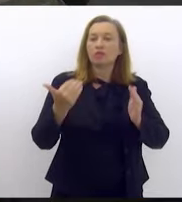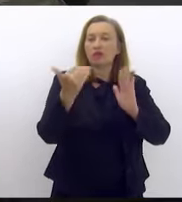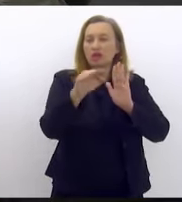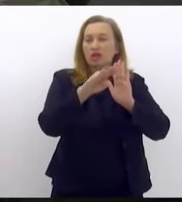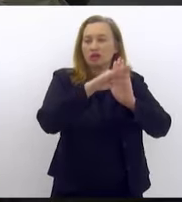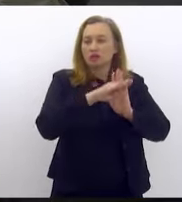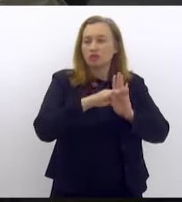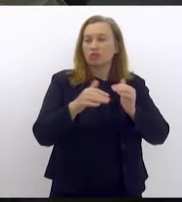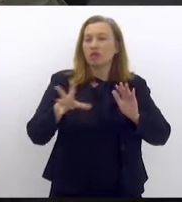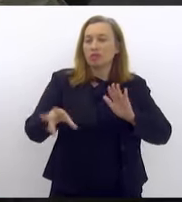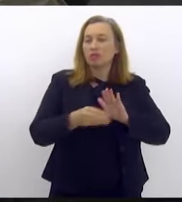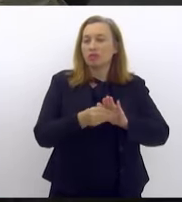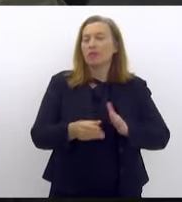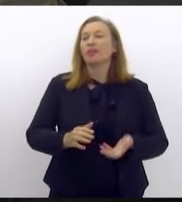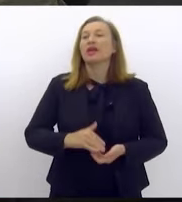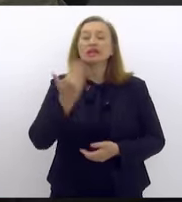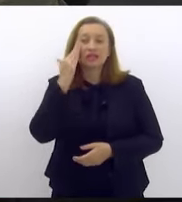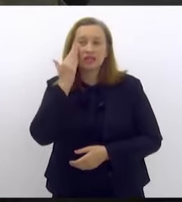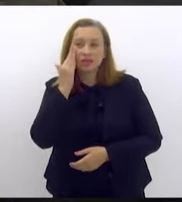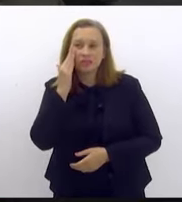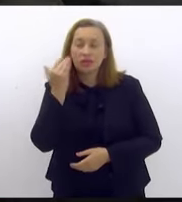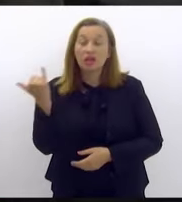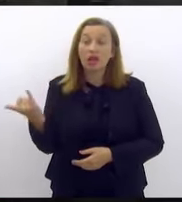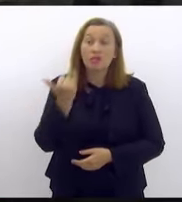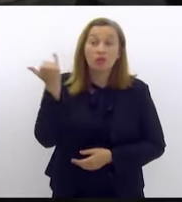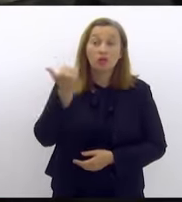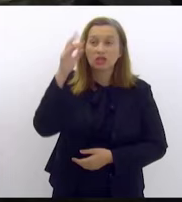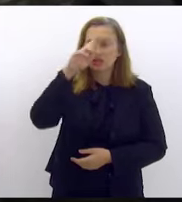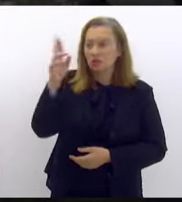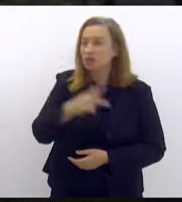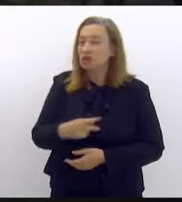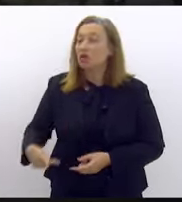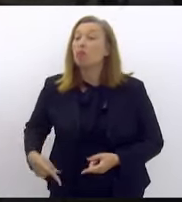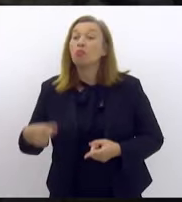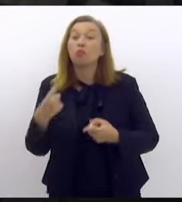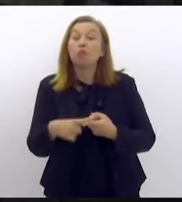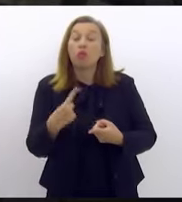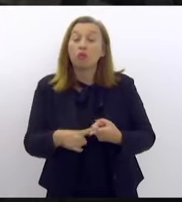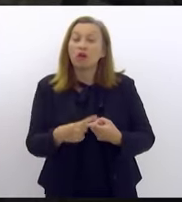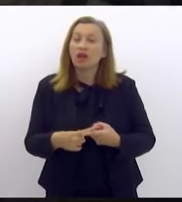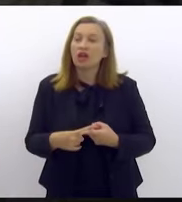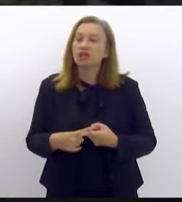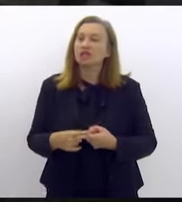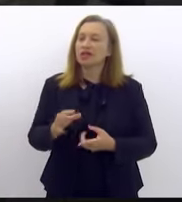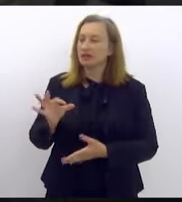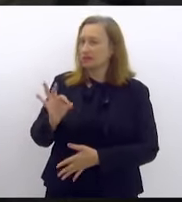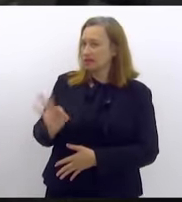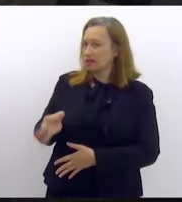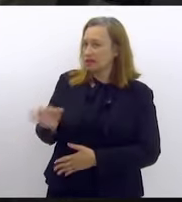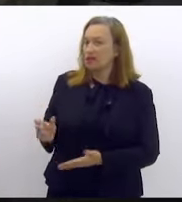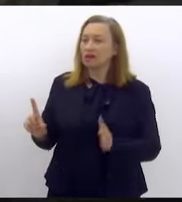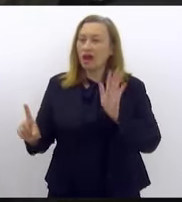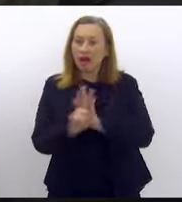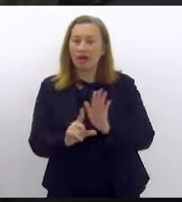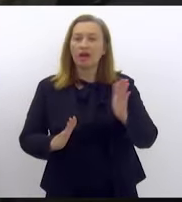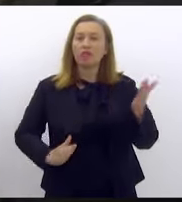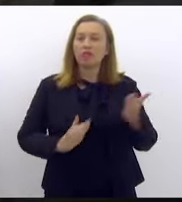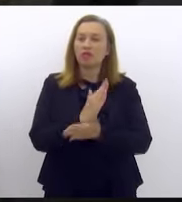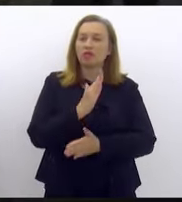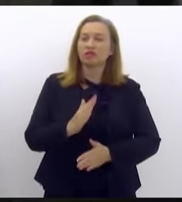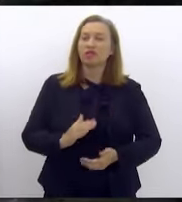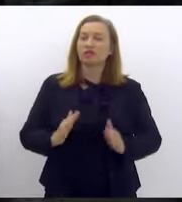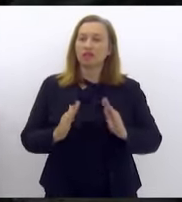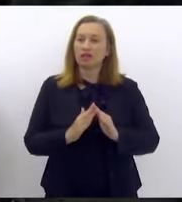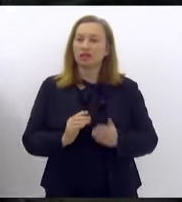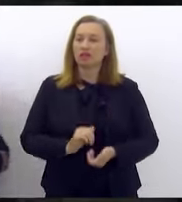Renata. Senhor presidente, acho que o entendimento é importante, porque a gente dá concretude à lei que estamos aprovando aqui, tem